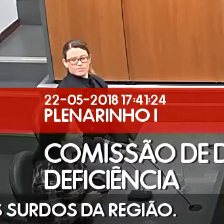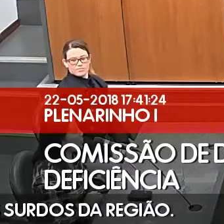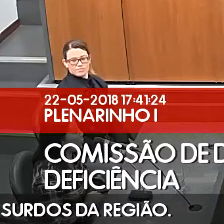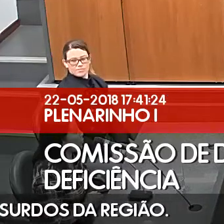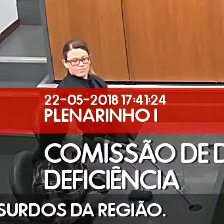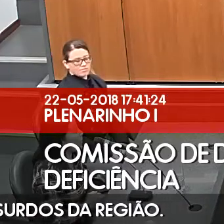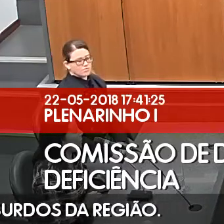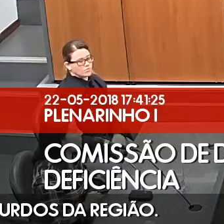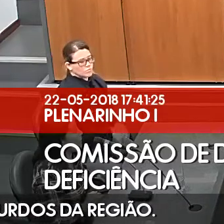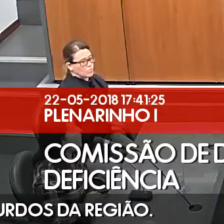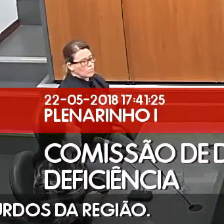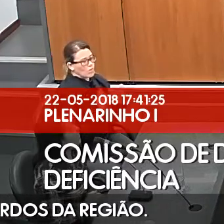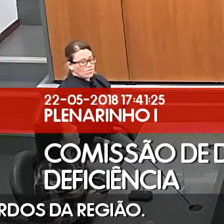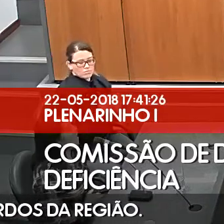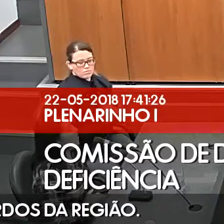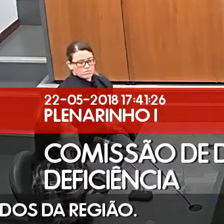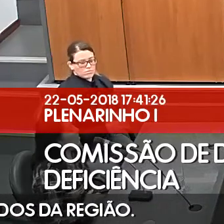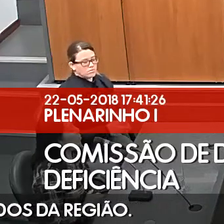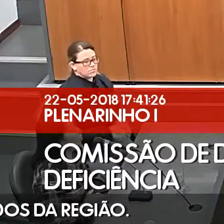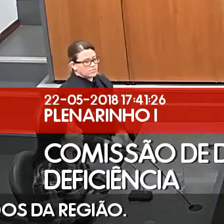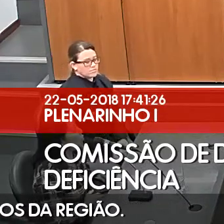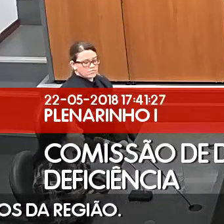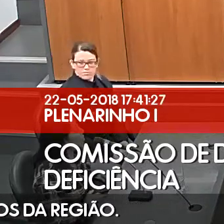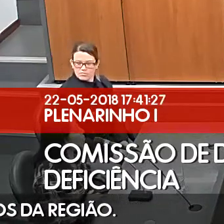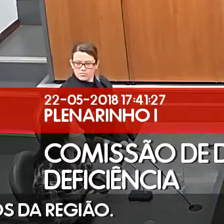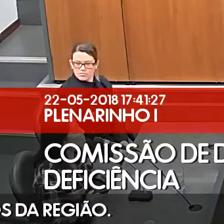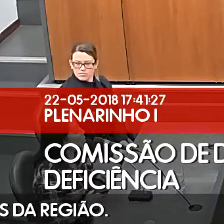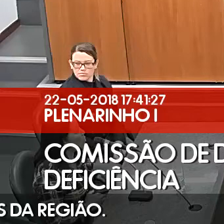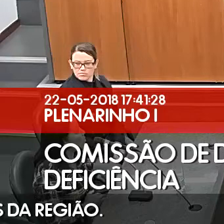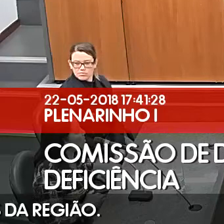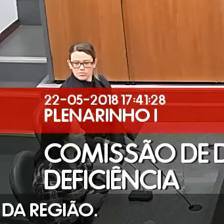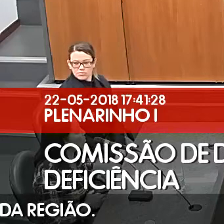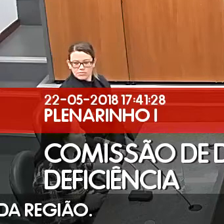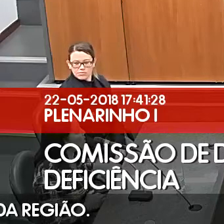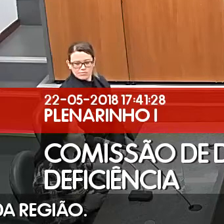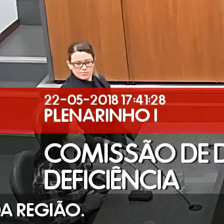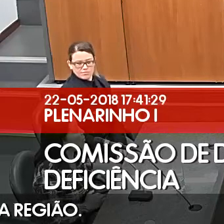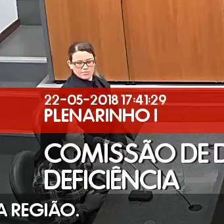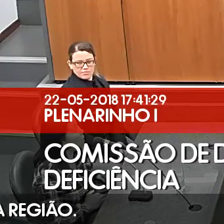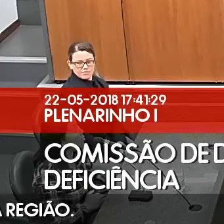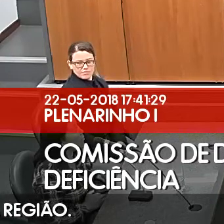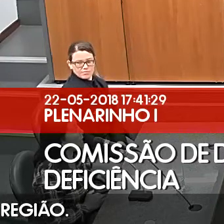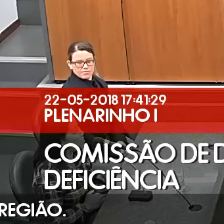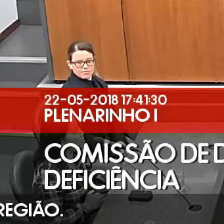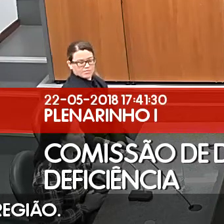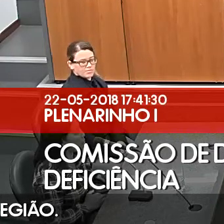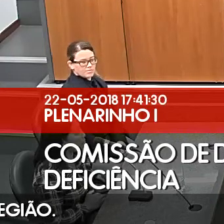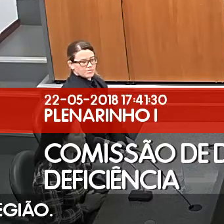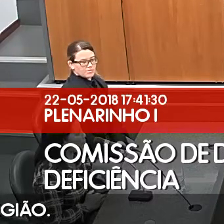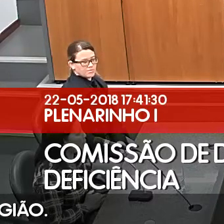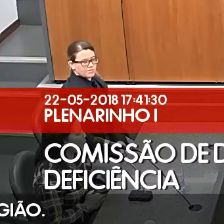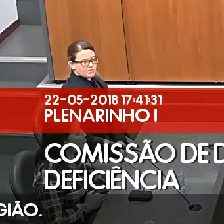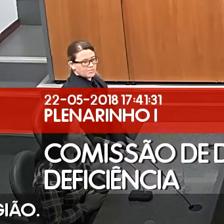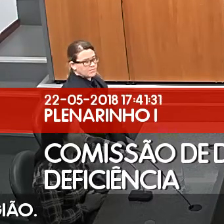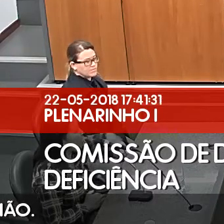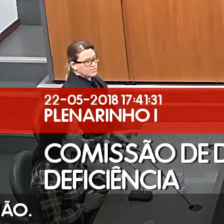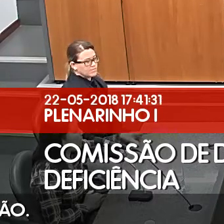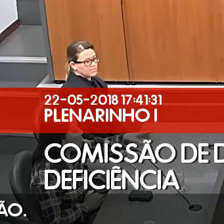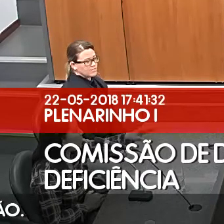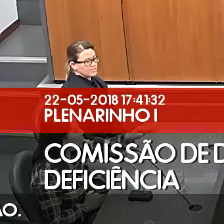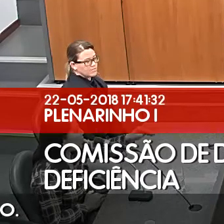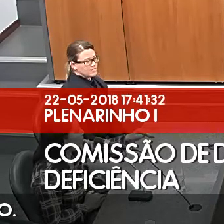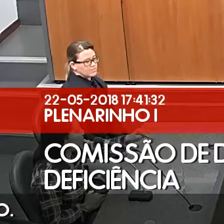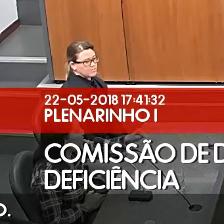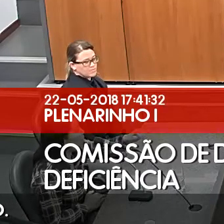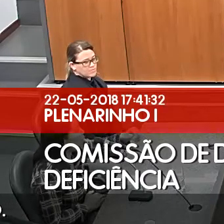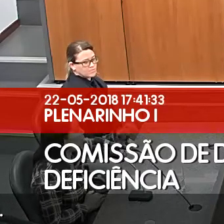foi uma dificuldade danada. Teve muitos meninos que não conseguiram por causa do laudo médico. O